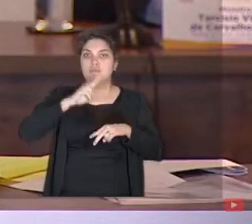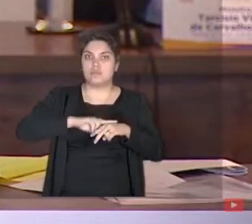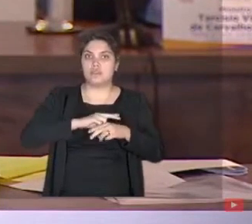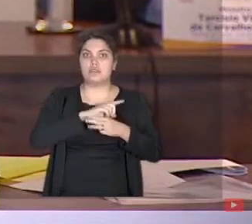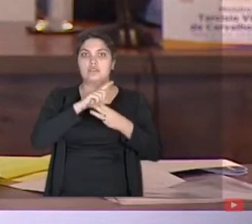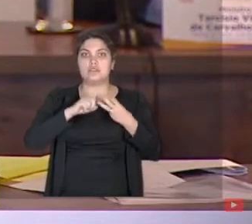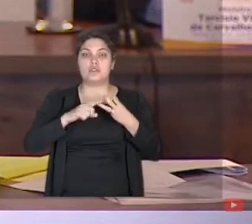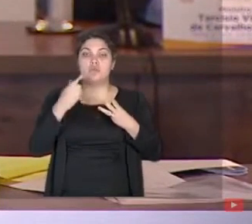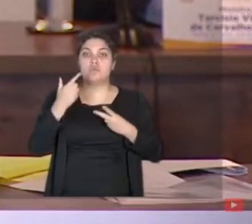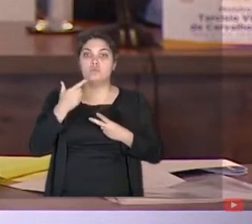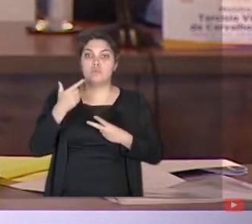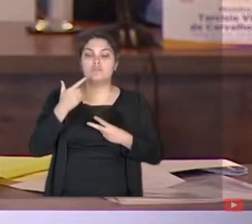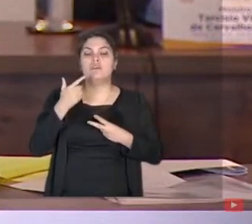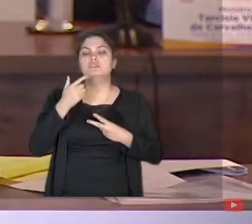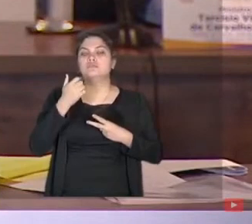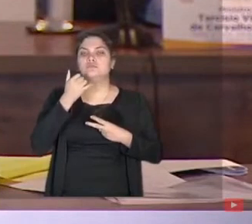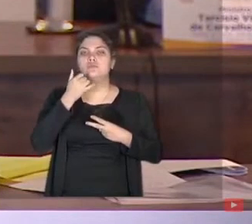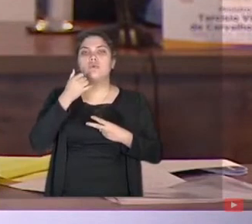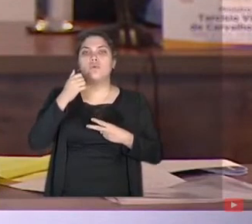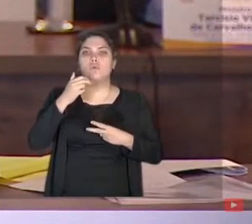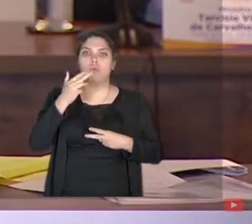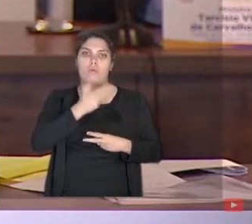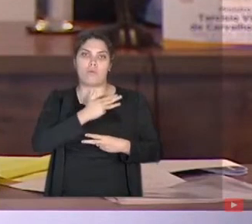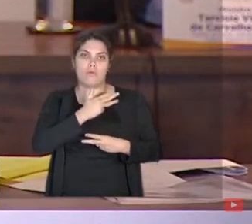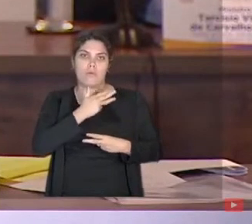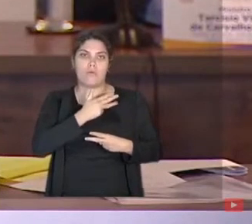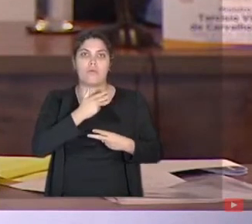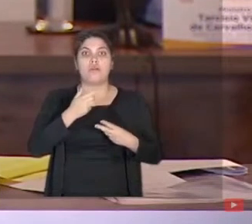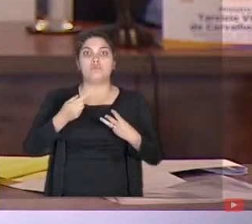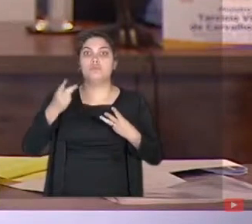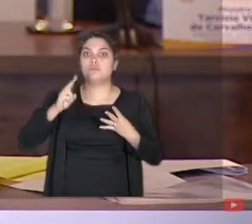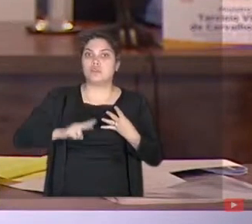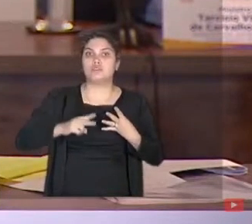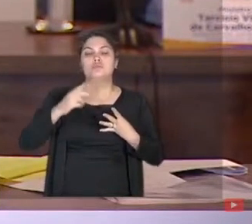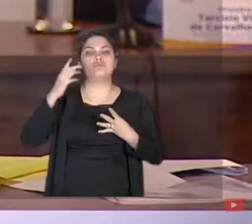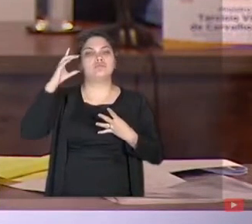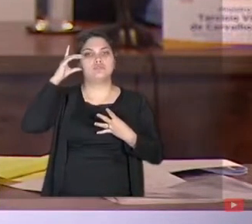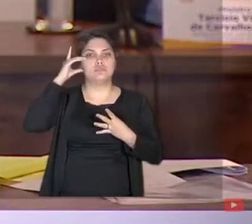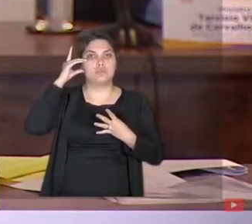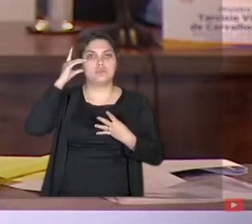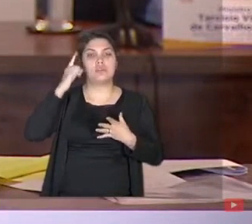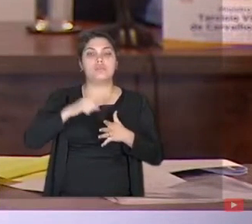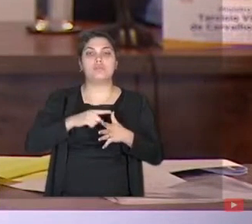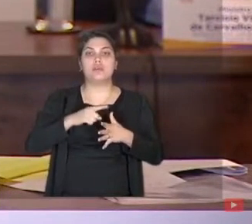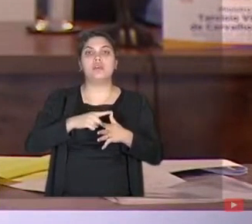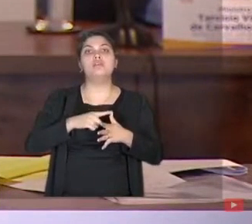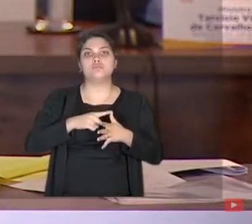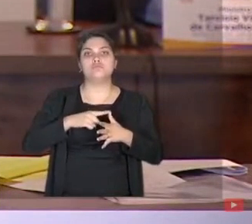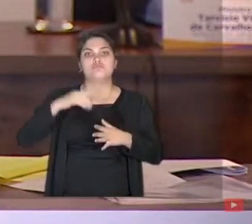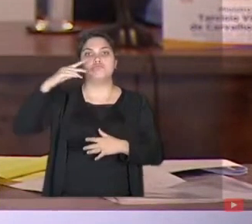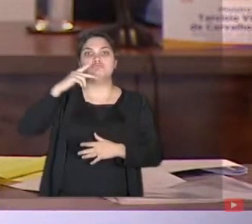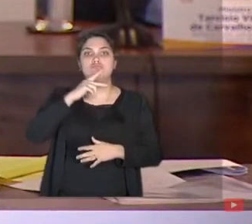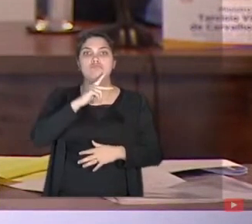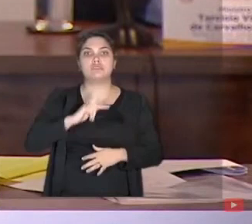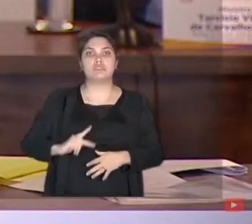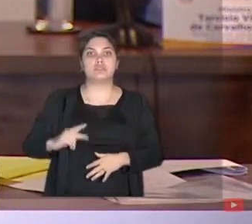o presidente Lula, foi eleita 2 vezes a presidente Dilma e foi eleito o presidente Jair